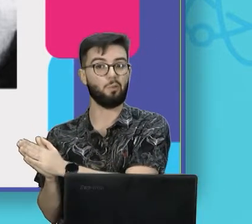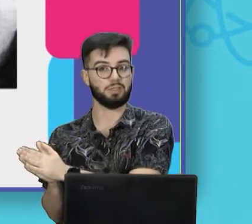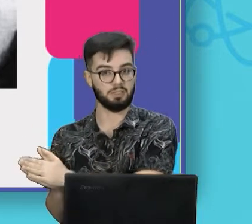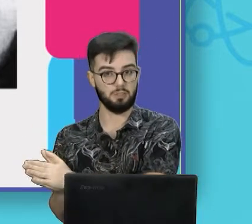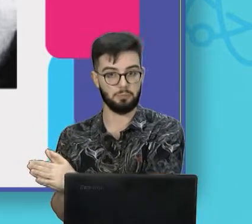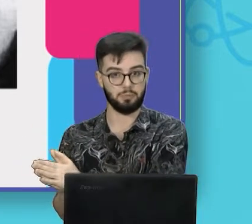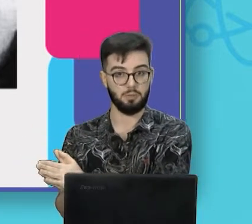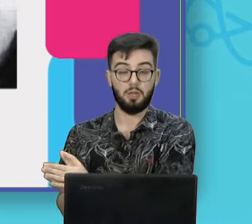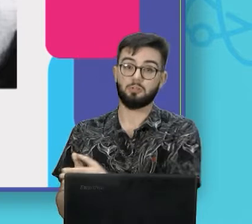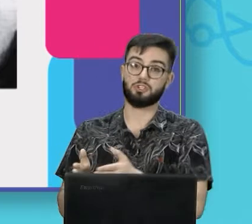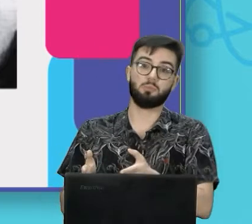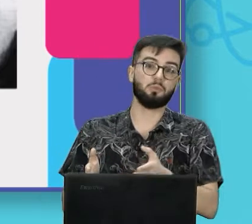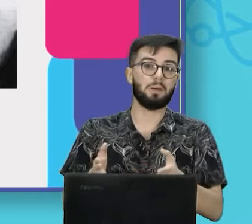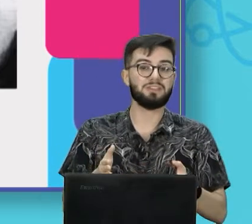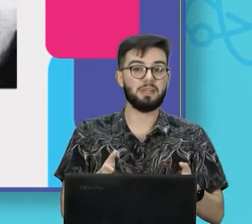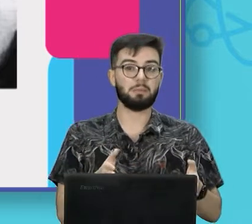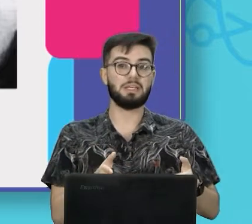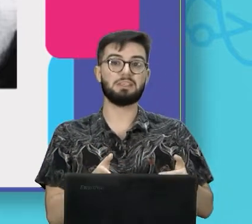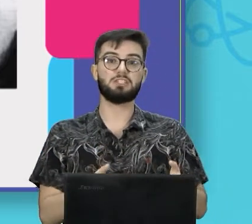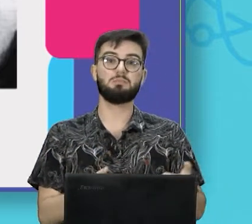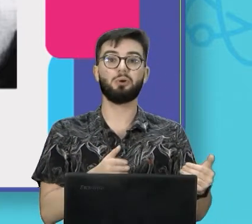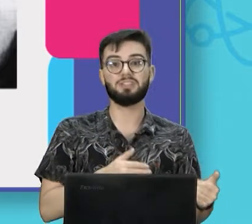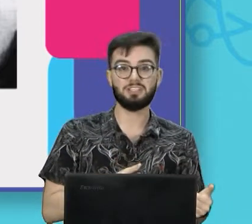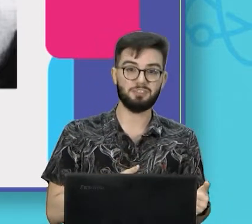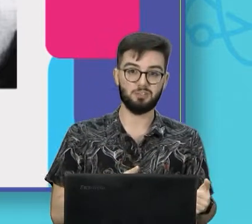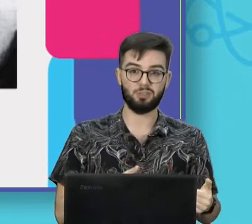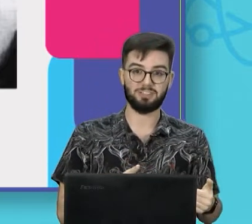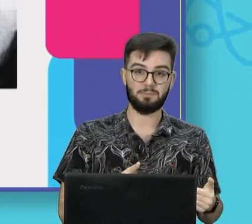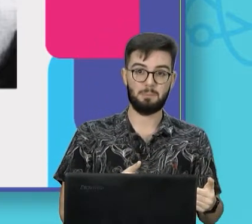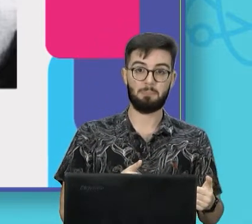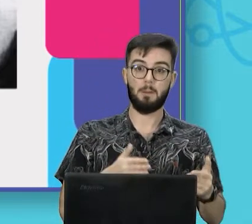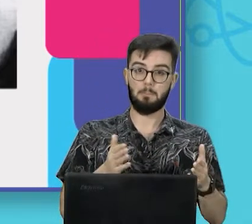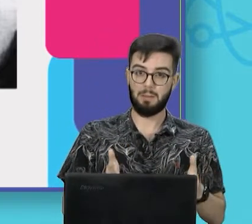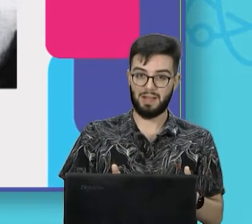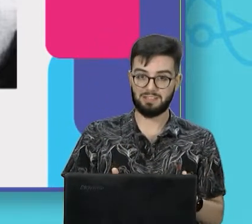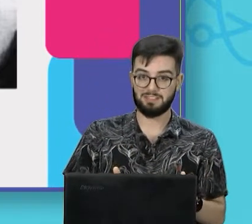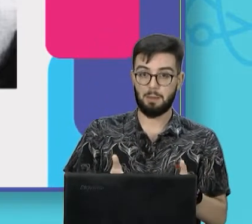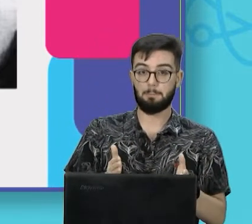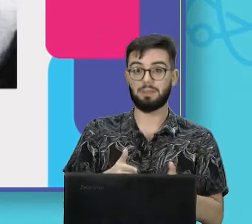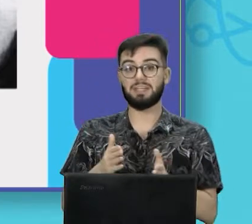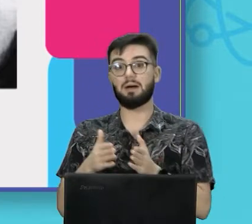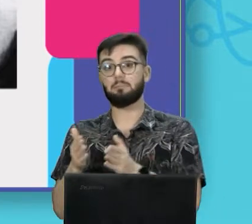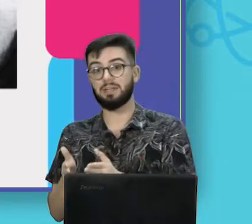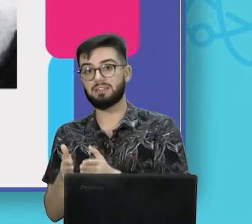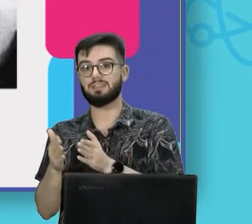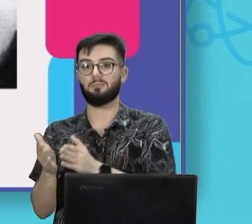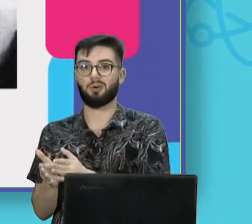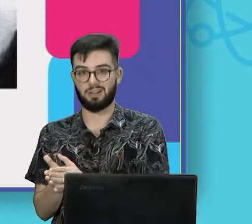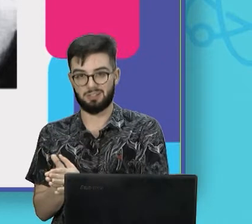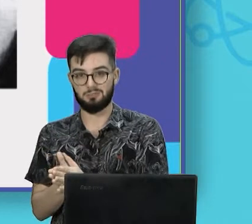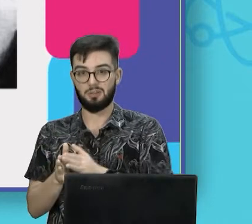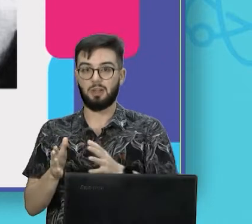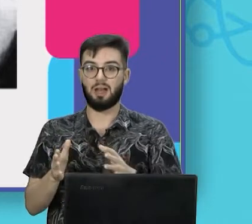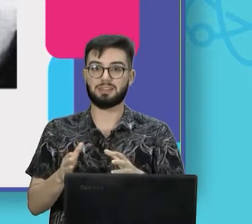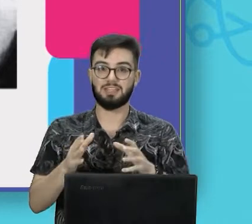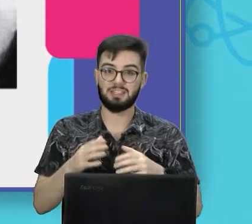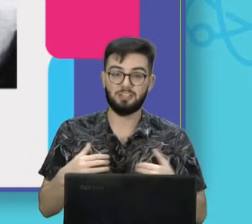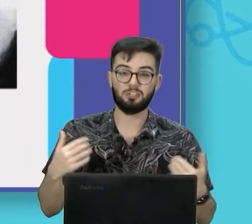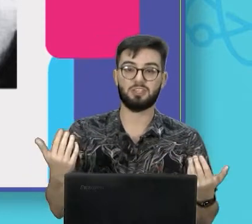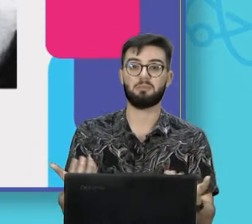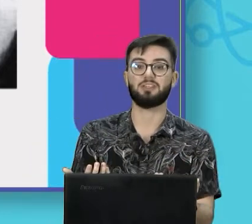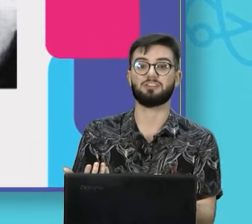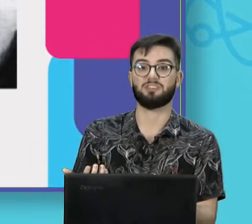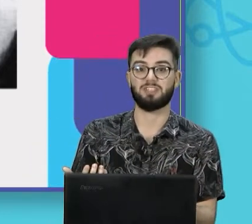Constituição de 88 nós temos um país independente desde 1822 mais plenamente democrático